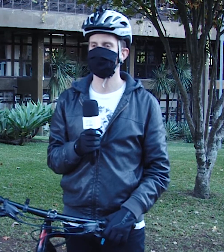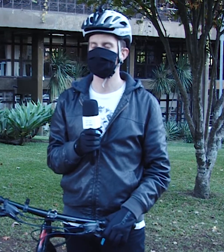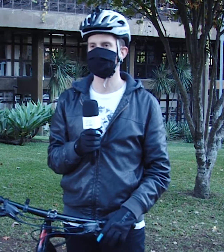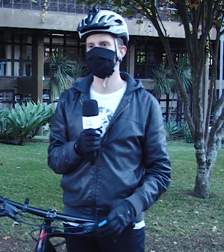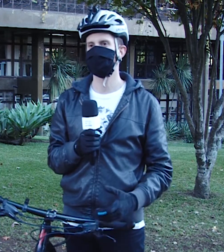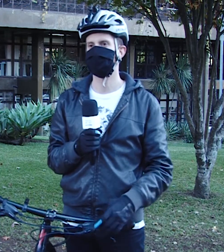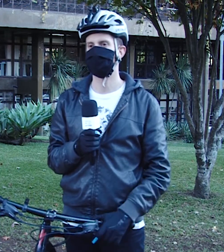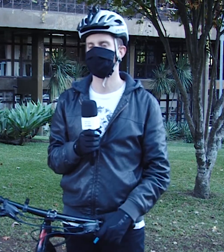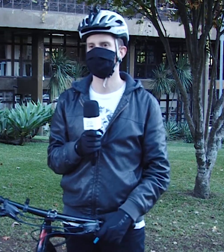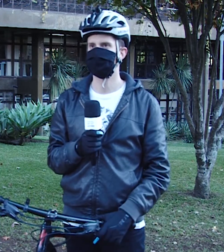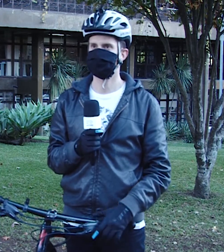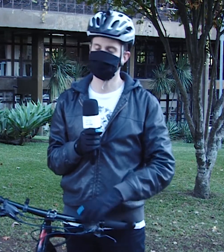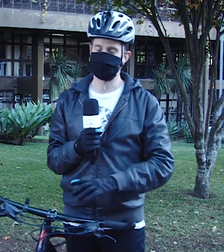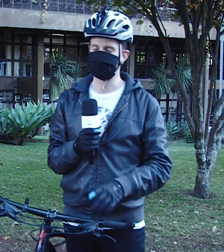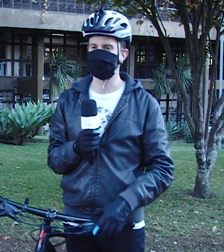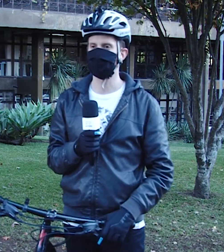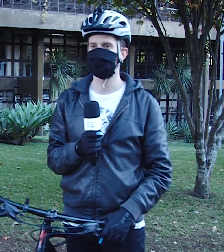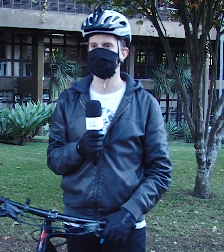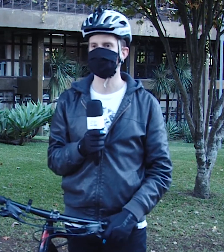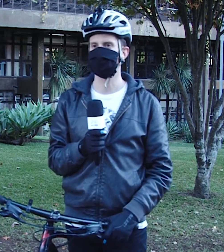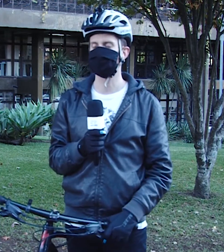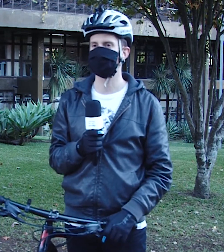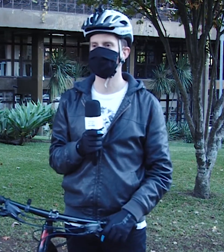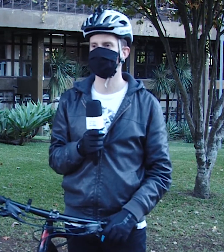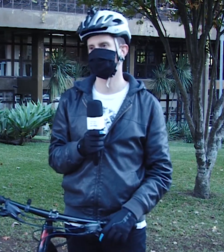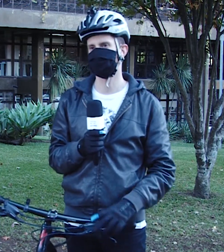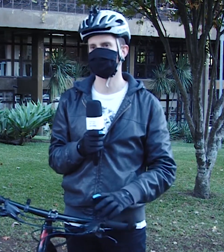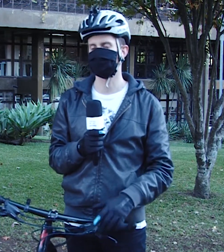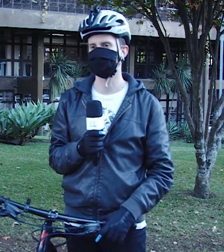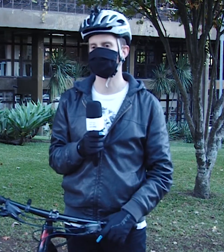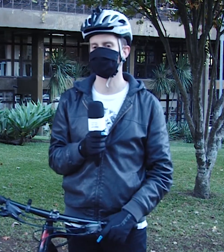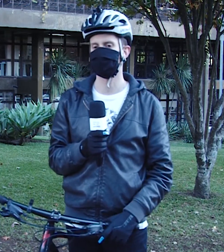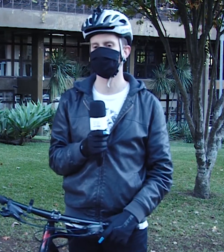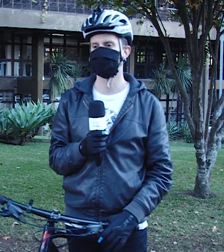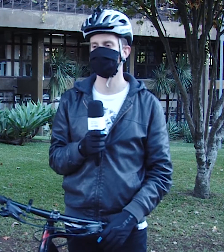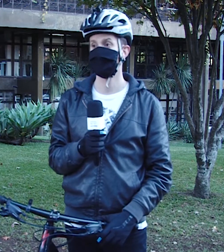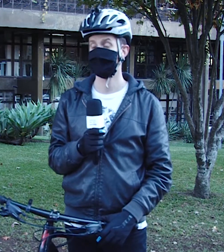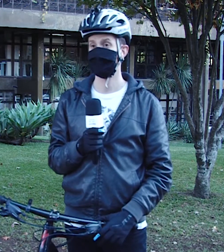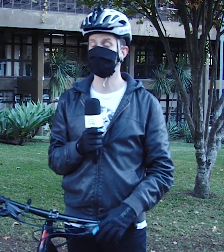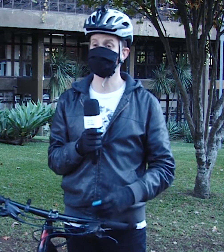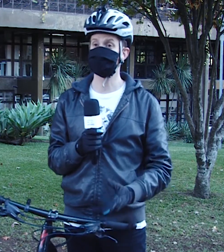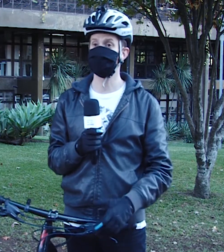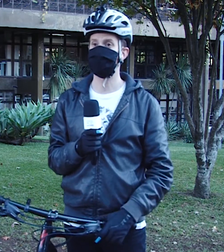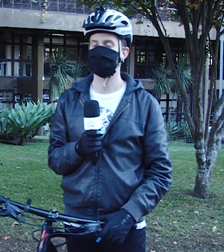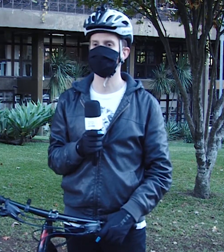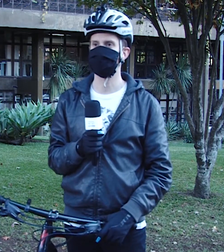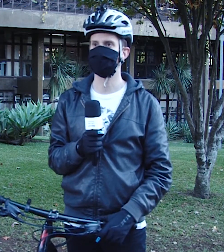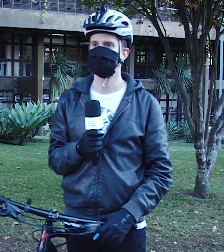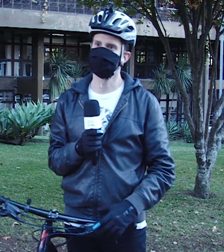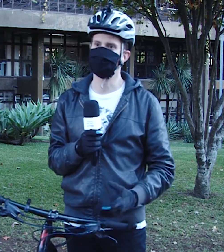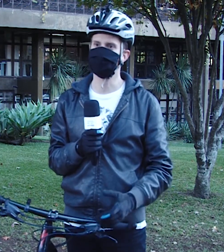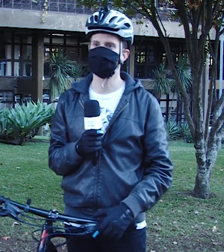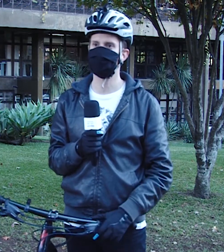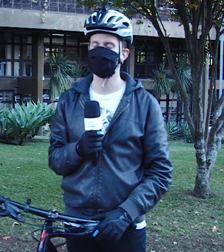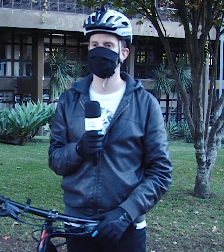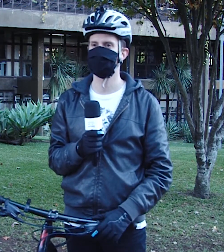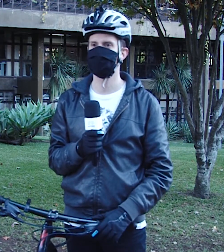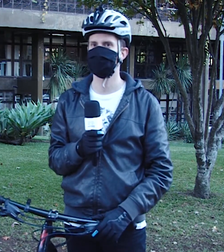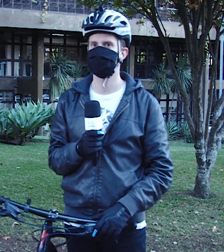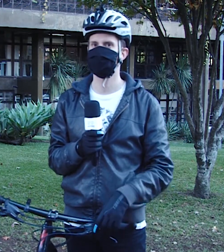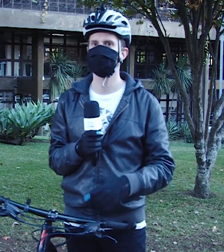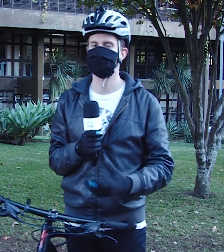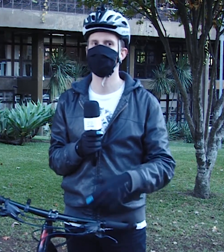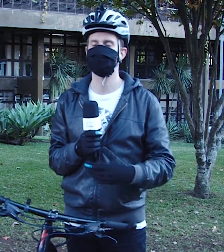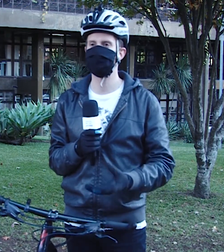organizou a comissão da bicicleta junto com os outros vereadores, eu quis participar, porque eu tenho muito interesse